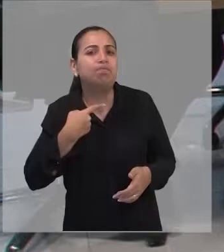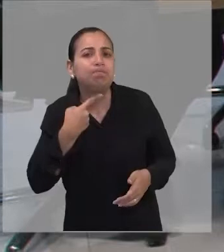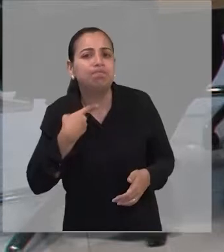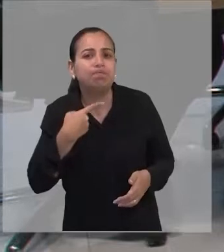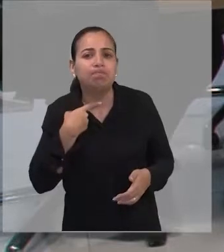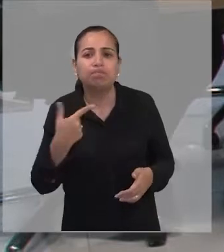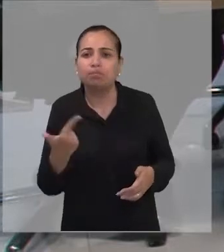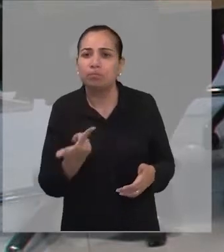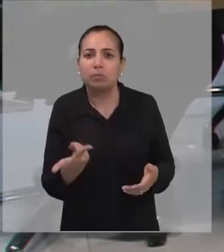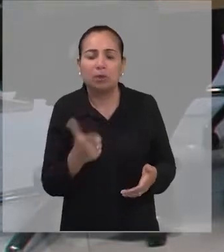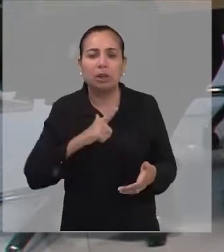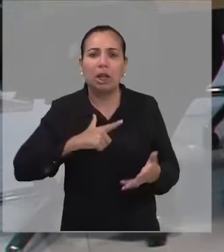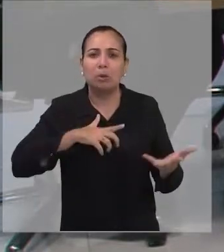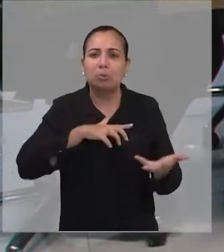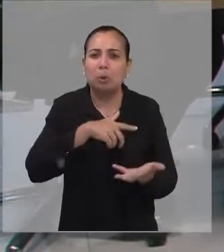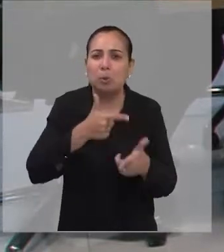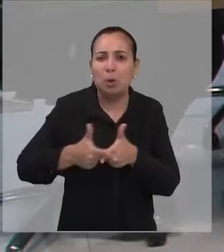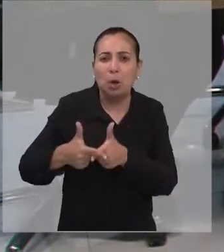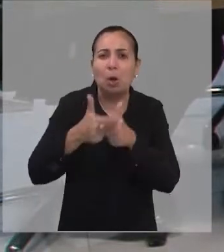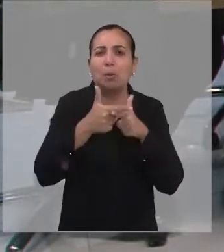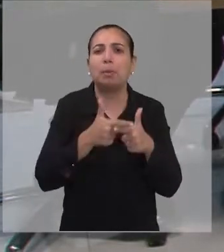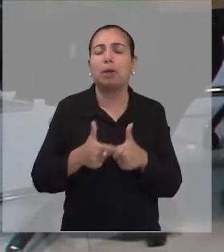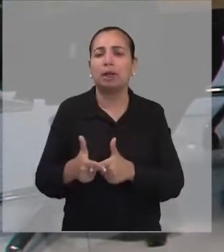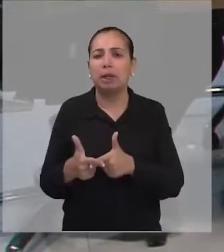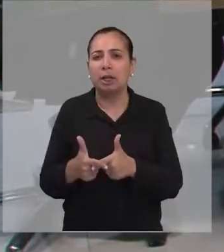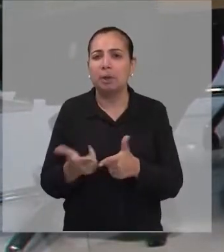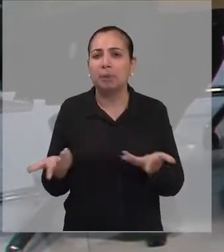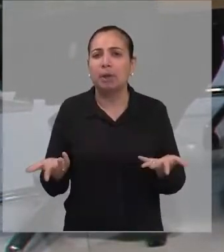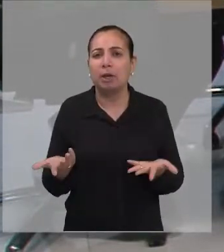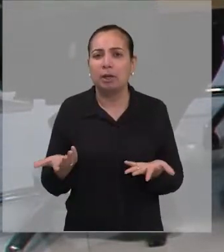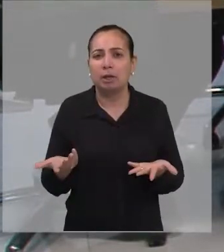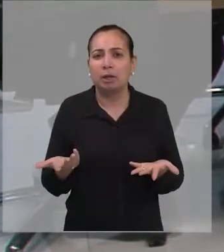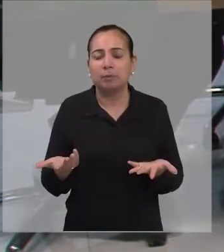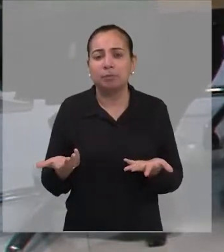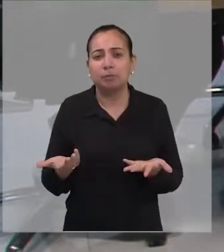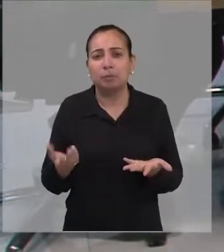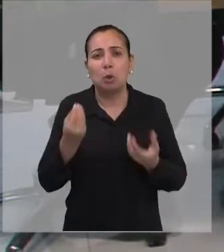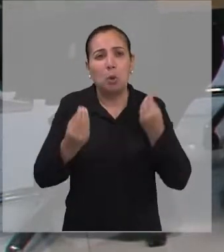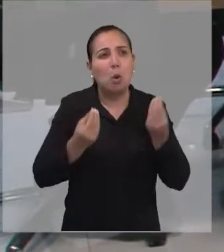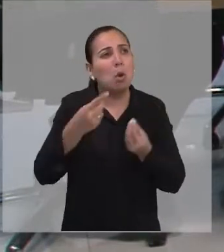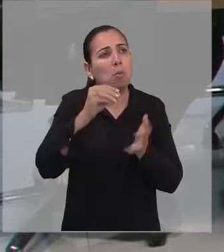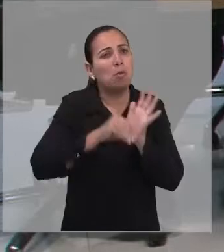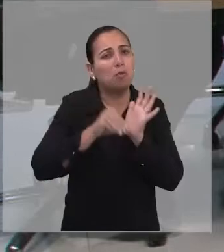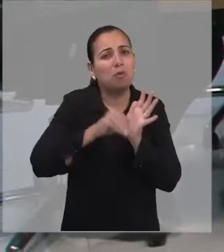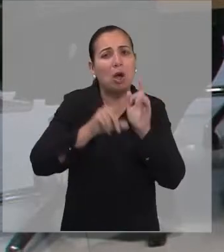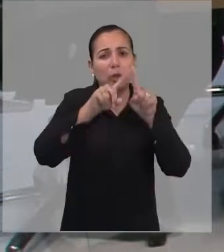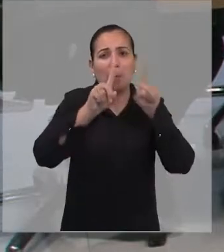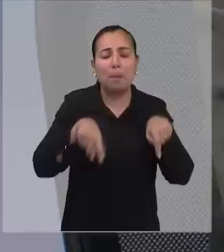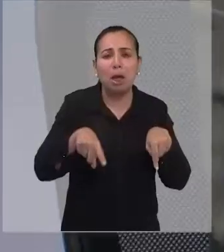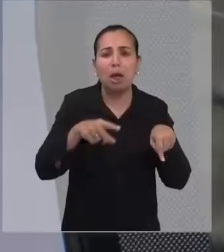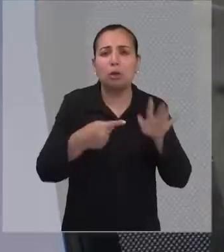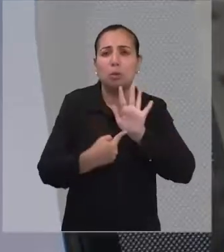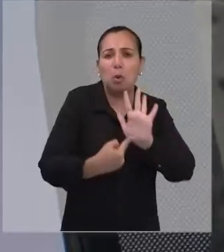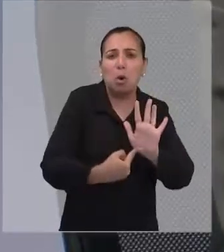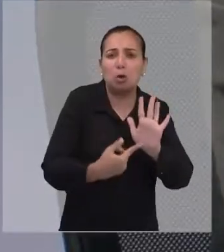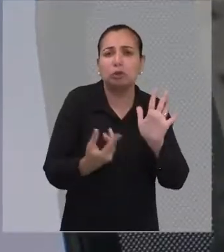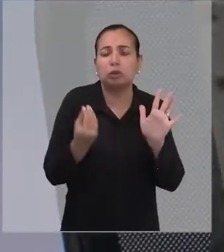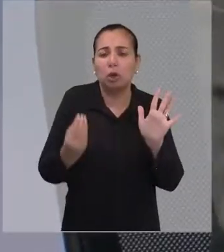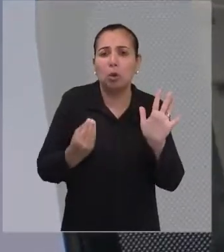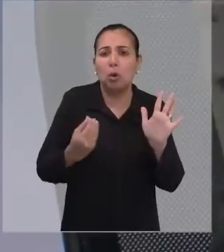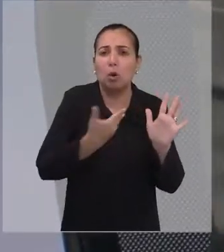engodo aí em termos de resultados, né, de plano de governo, parece que ainda não apareceu. Quer dizer,